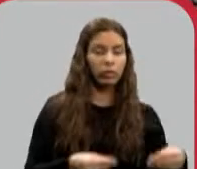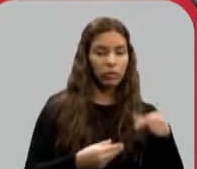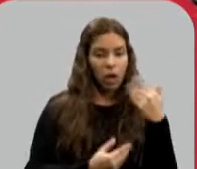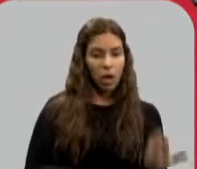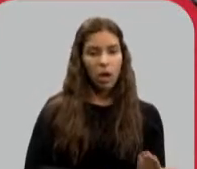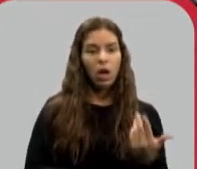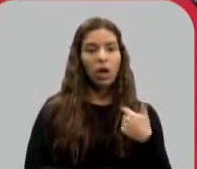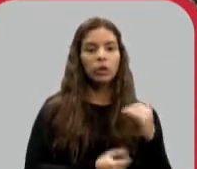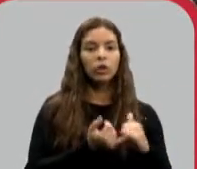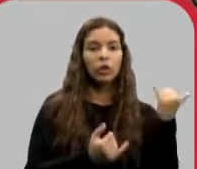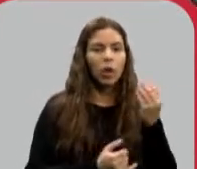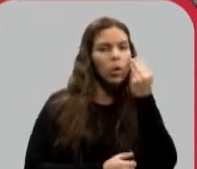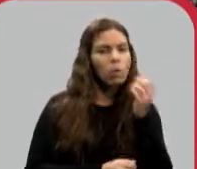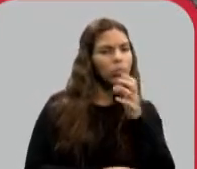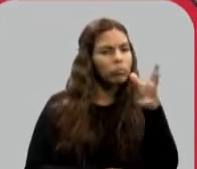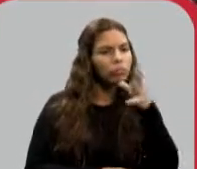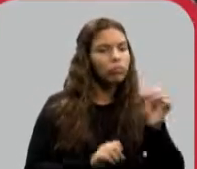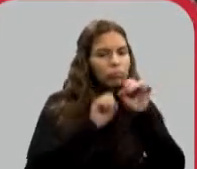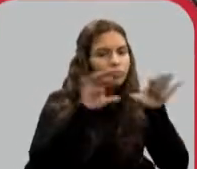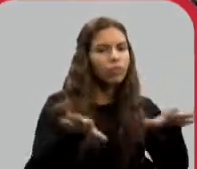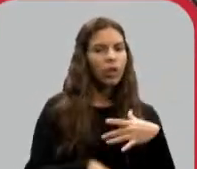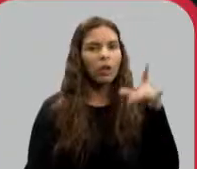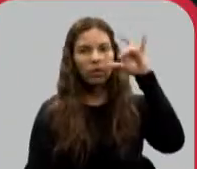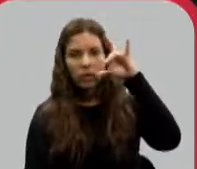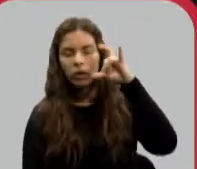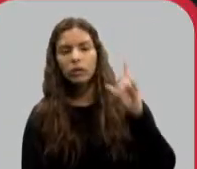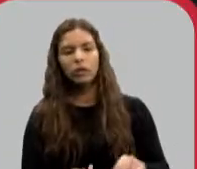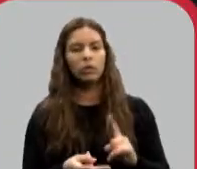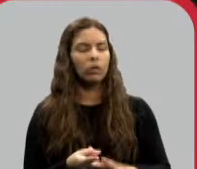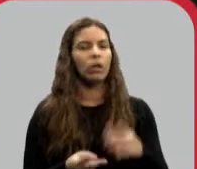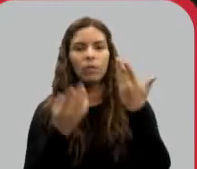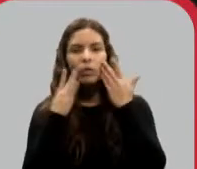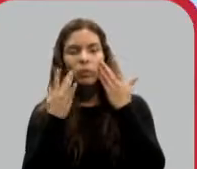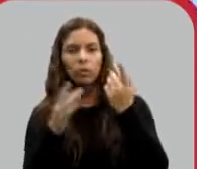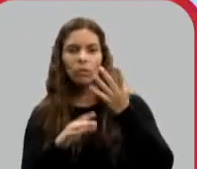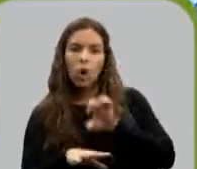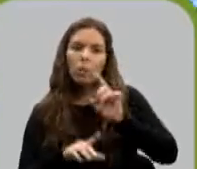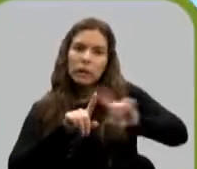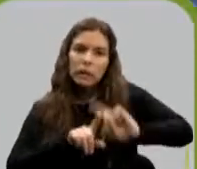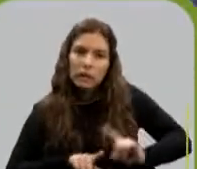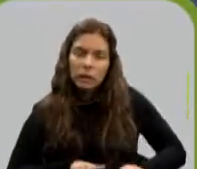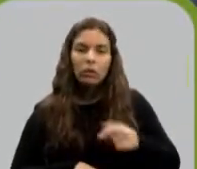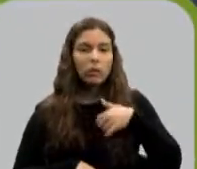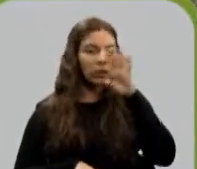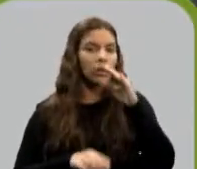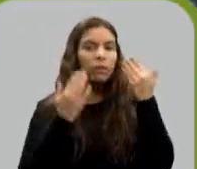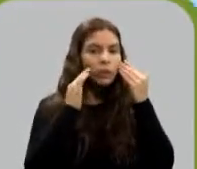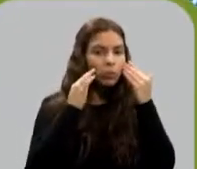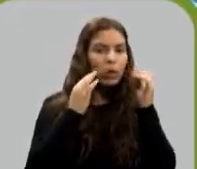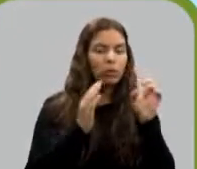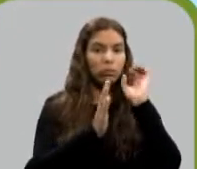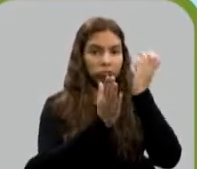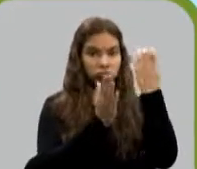que definir abordagens, como é que vamos comunicar no Instagram ou no Facebook, sabendo que são tão diversos, sabendo que se